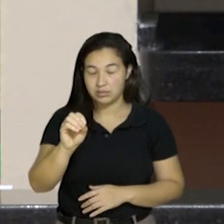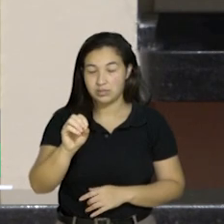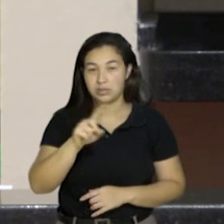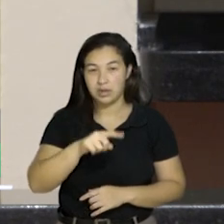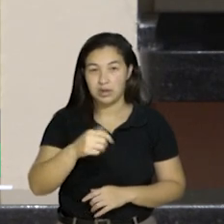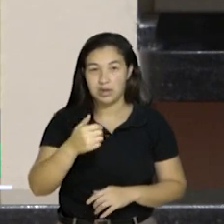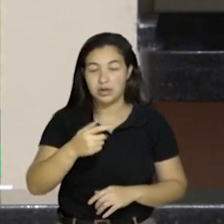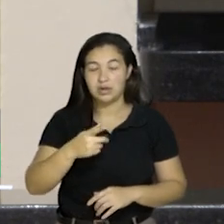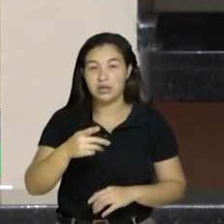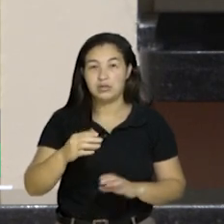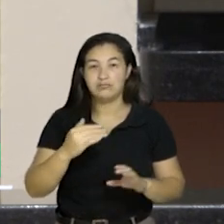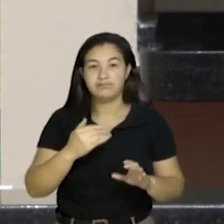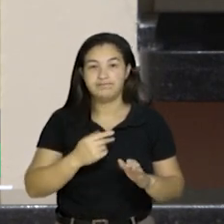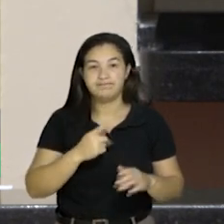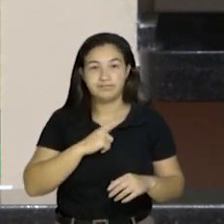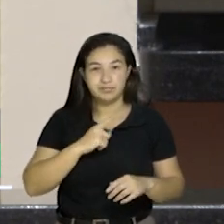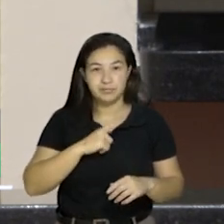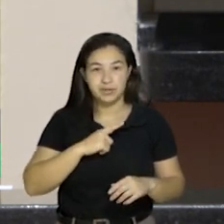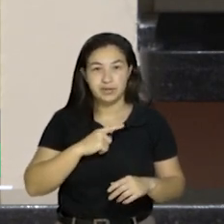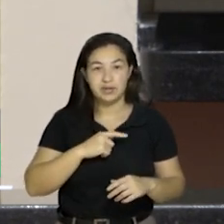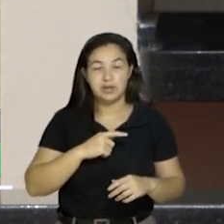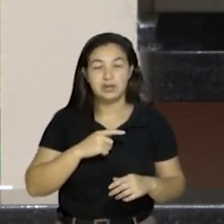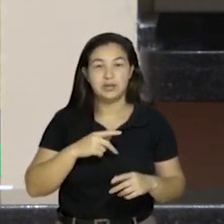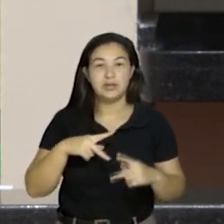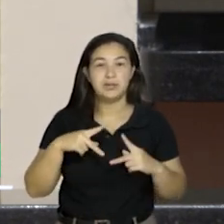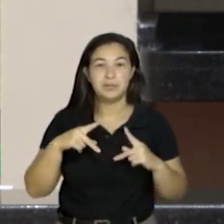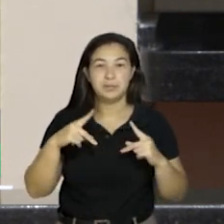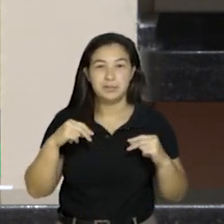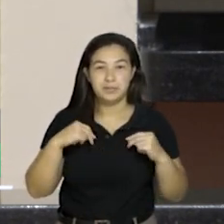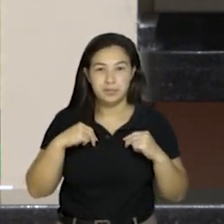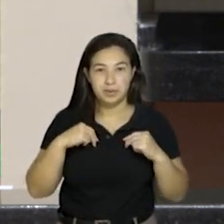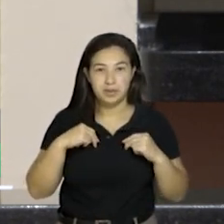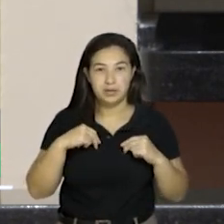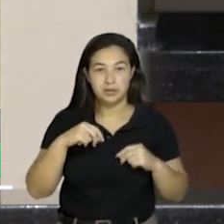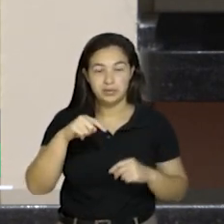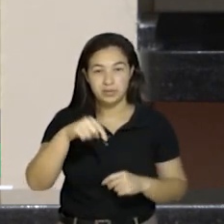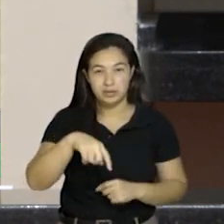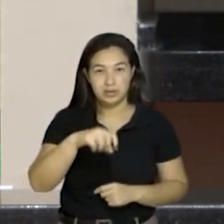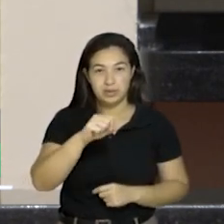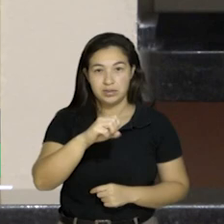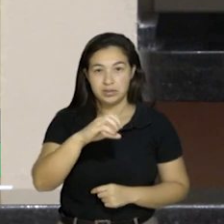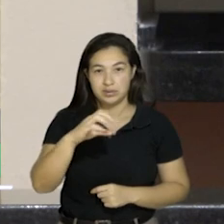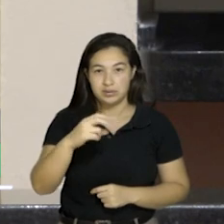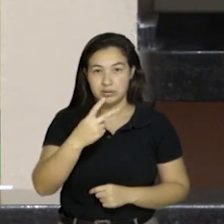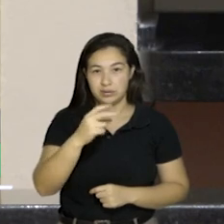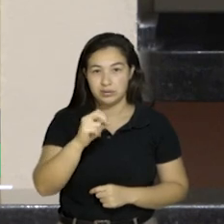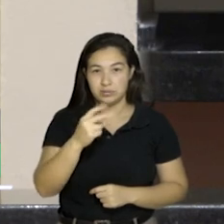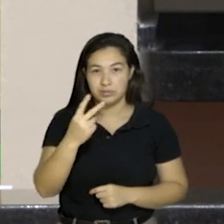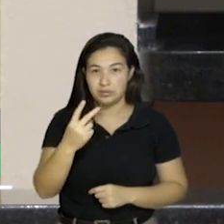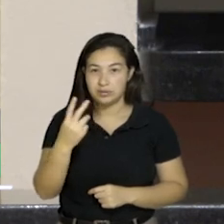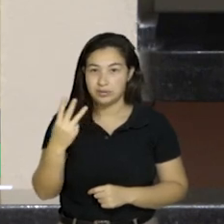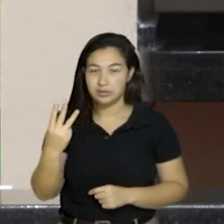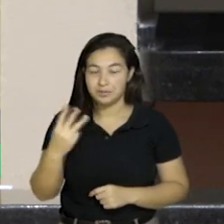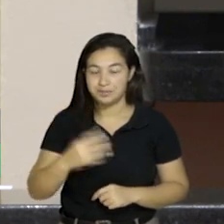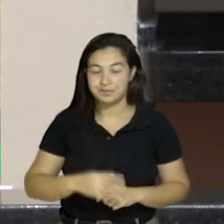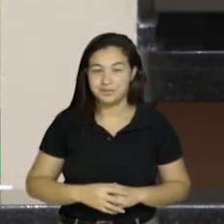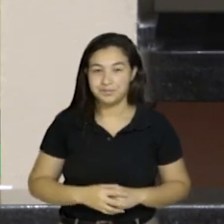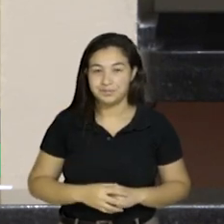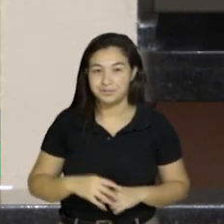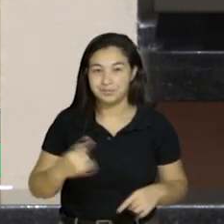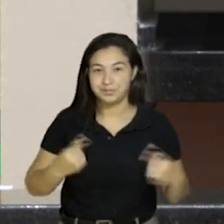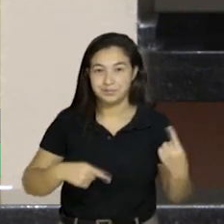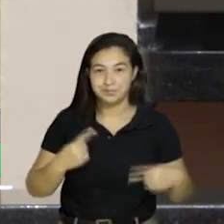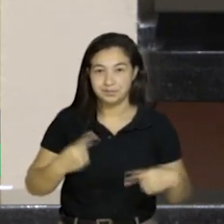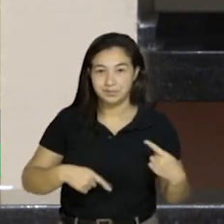da Ordem do médico industrial de Santa Catarina 2023 em